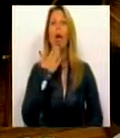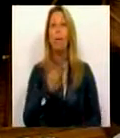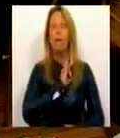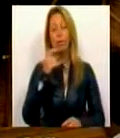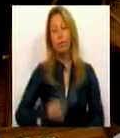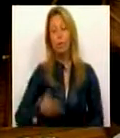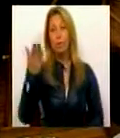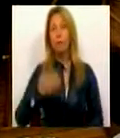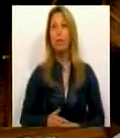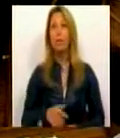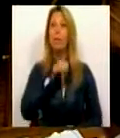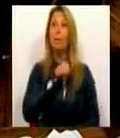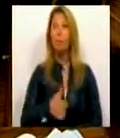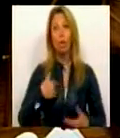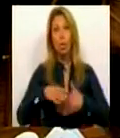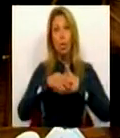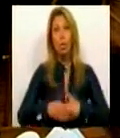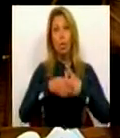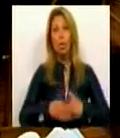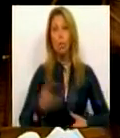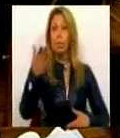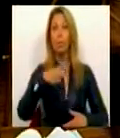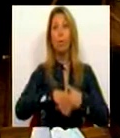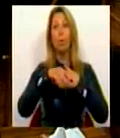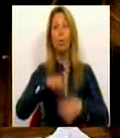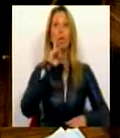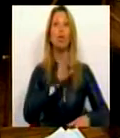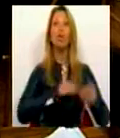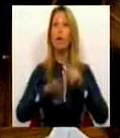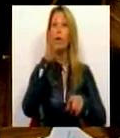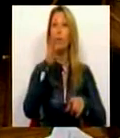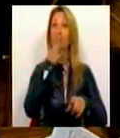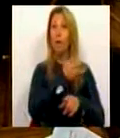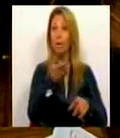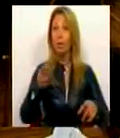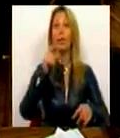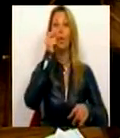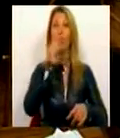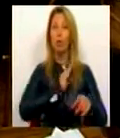Muito obrigado, Sr. Presidente, e permita-me que o cumprimente, que cumprimente a Sra. Deputada e os Srs. Deputados,